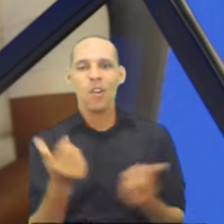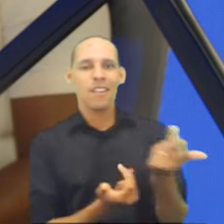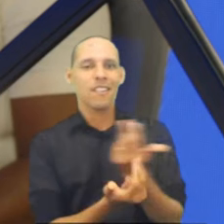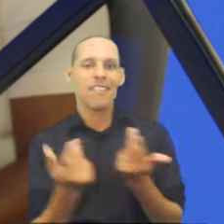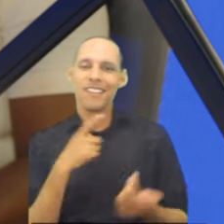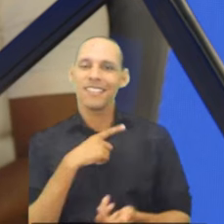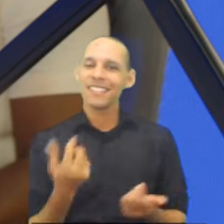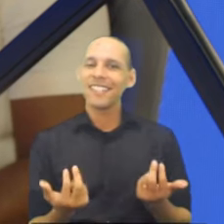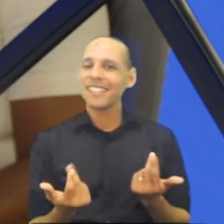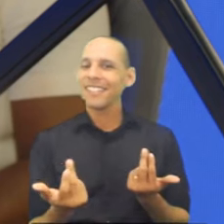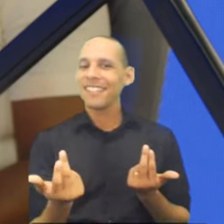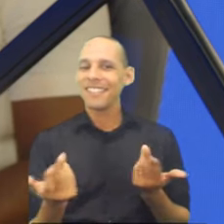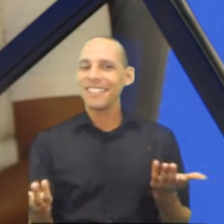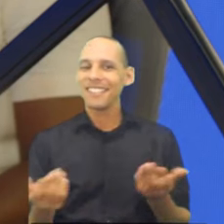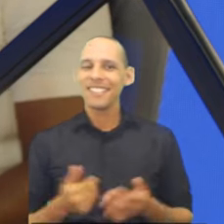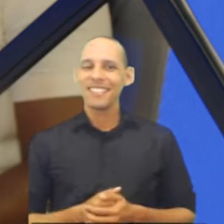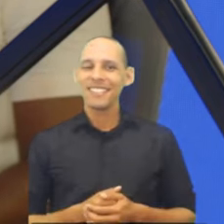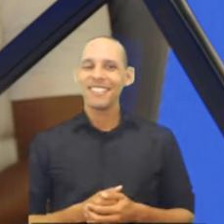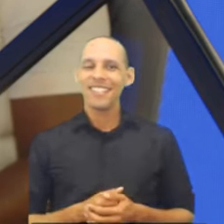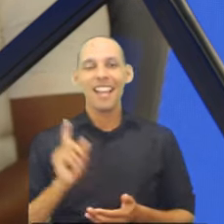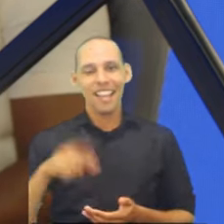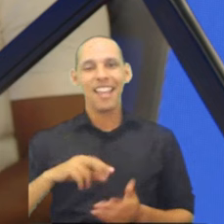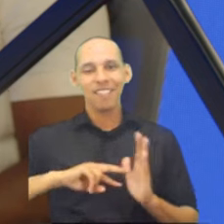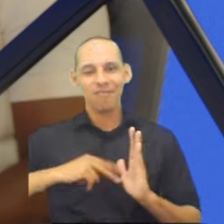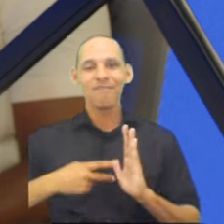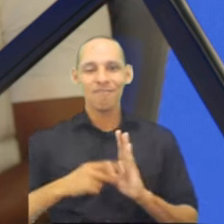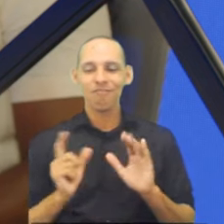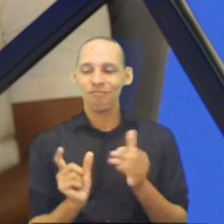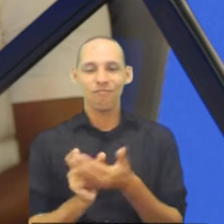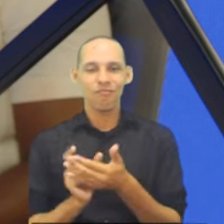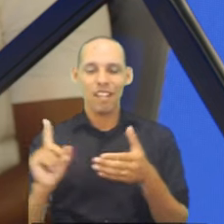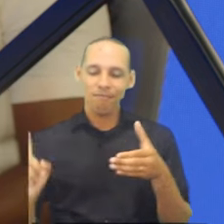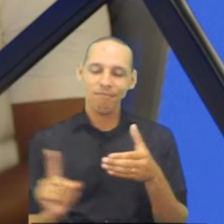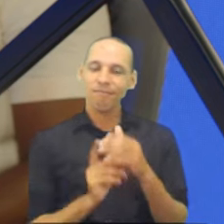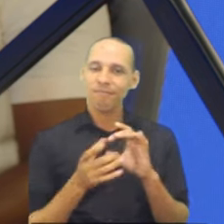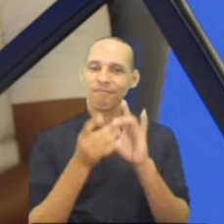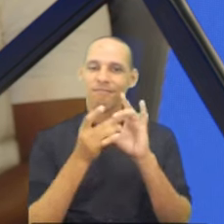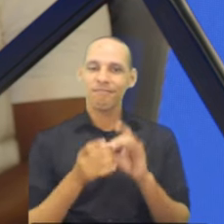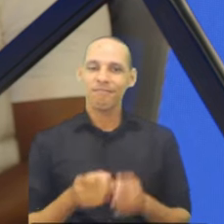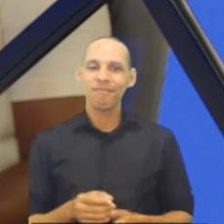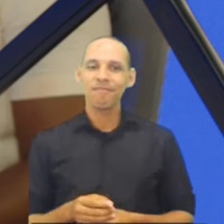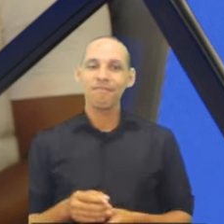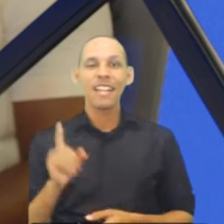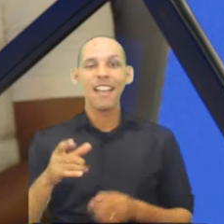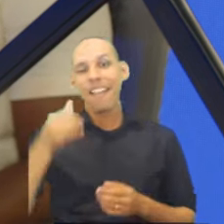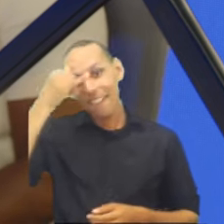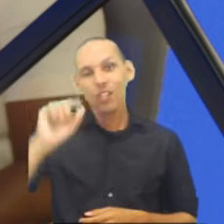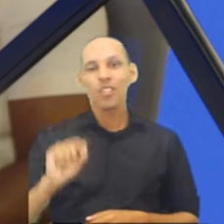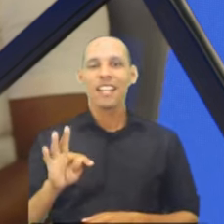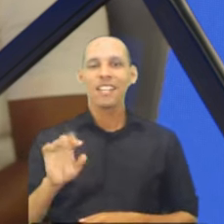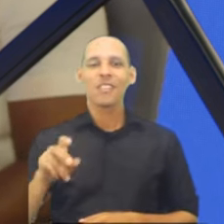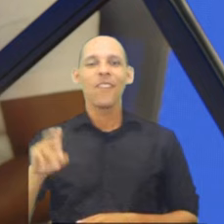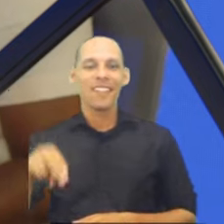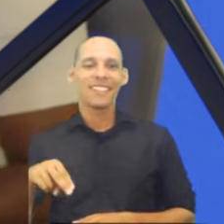tem mais pessoas como eu aqui o sentido de pertencimento veio Nesse quesito de evitar o